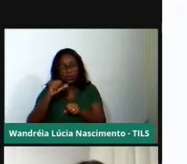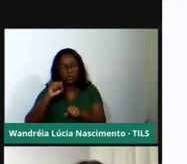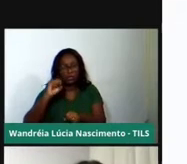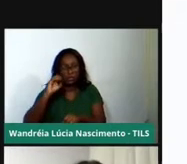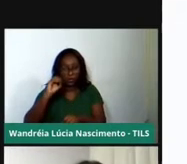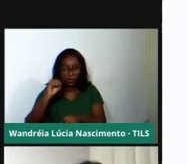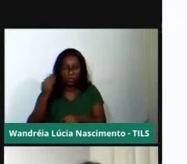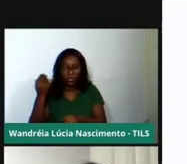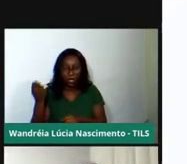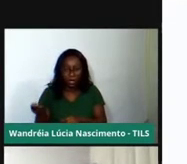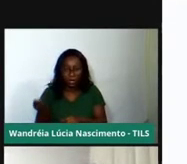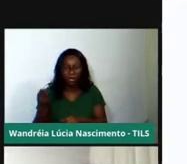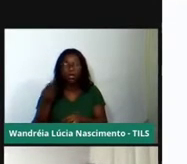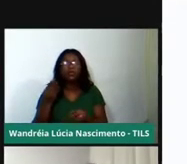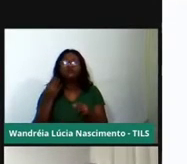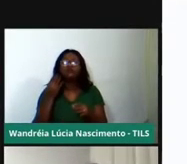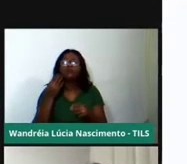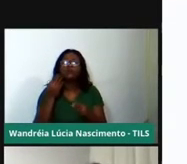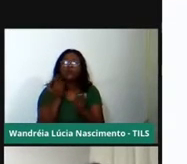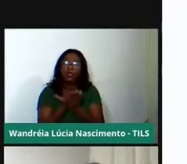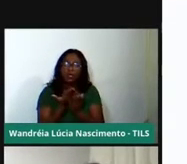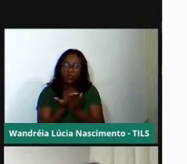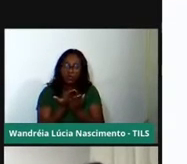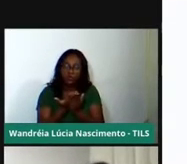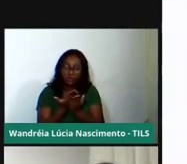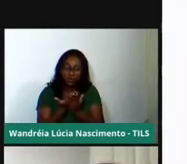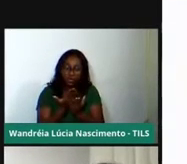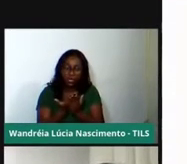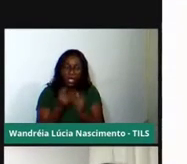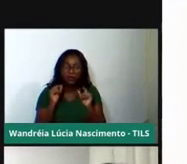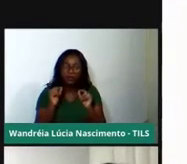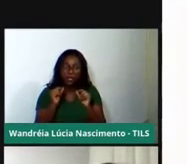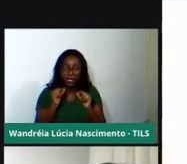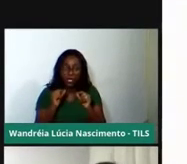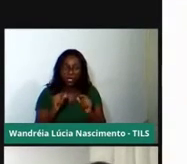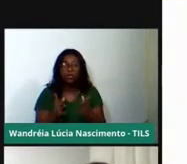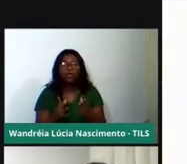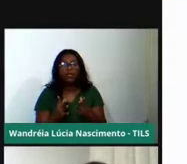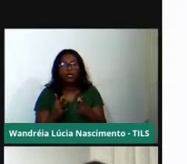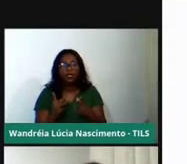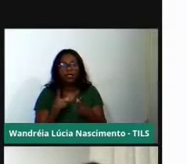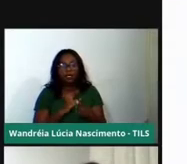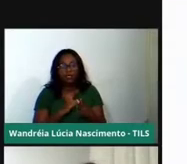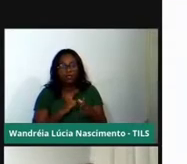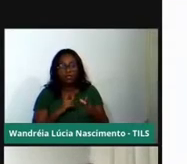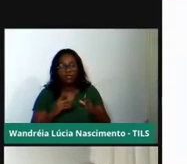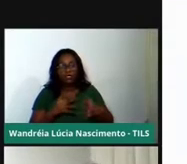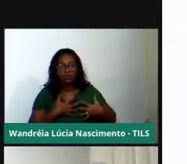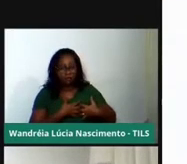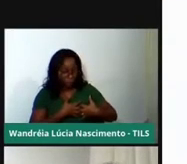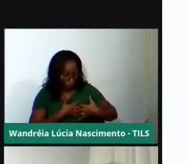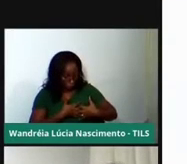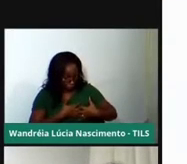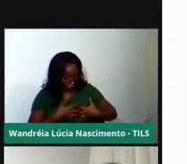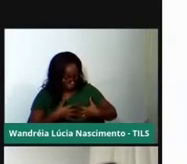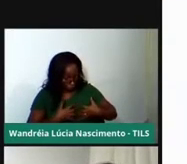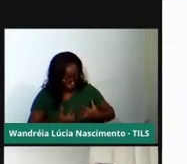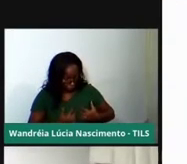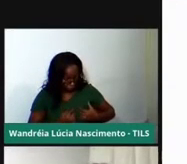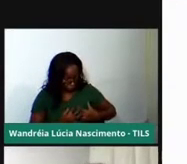Furchtgott e Zavascki, eles estudavam anéis de aorta de coelhos, e eles viram que